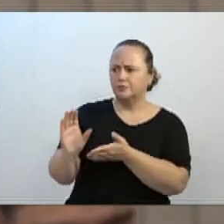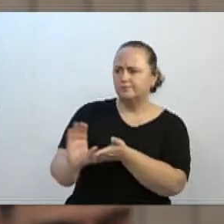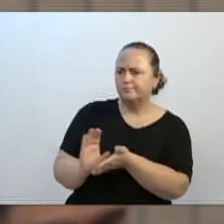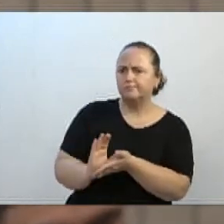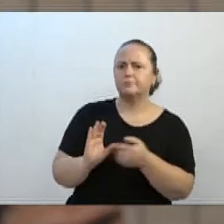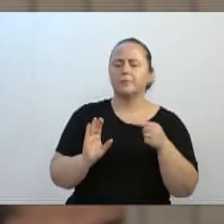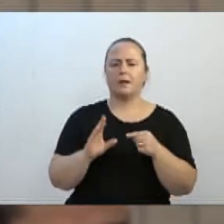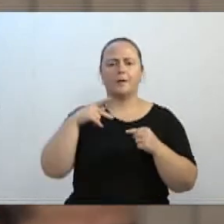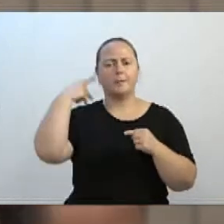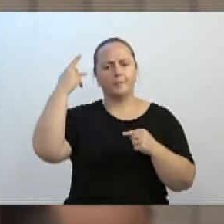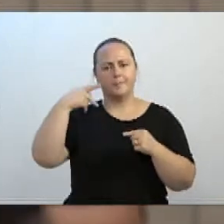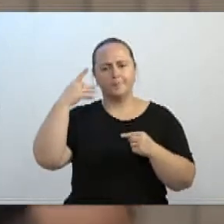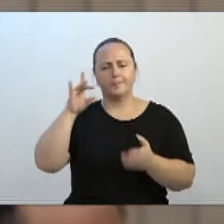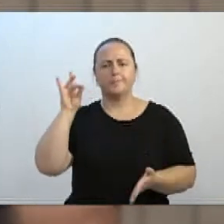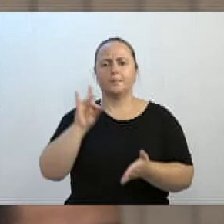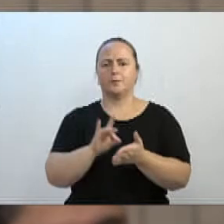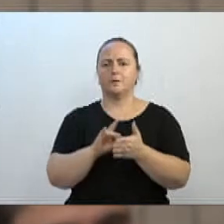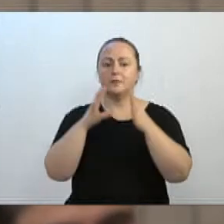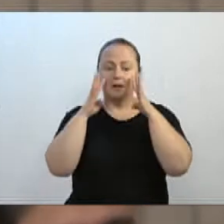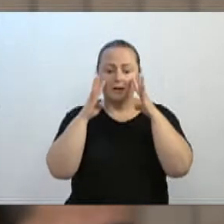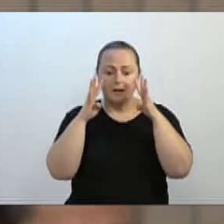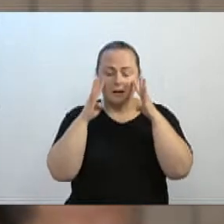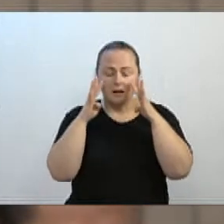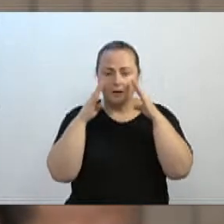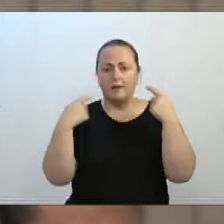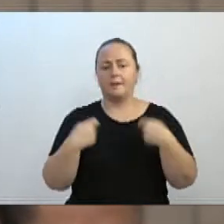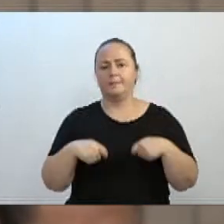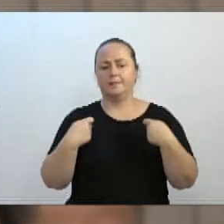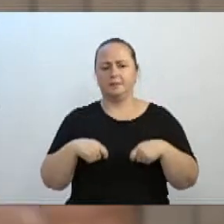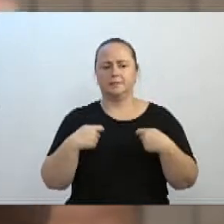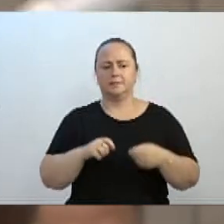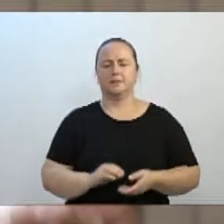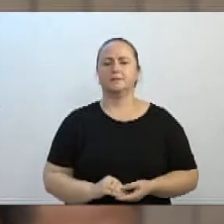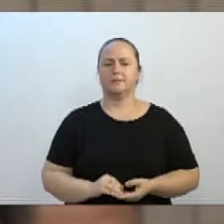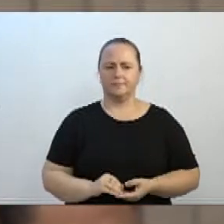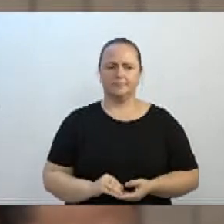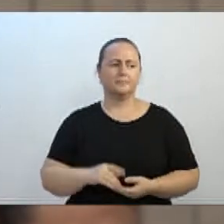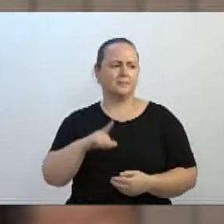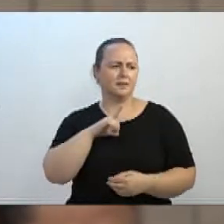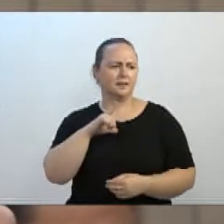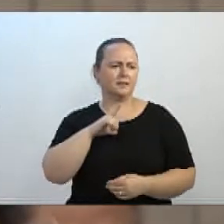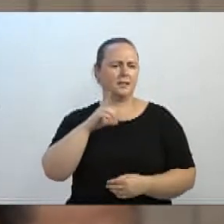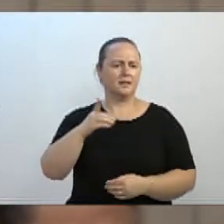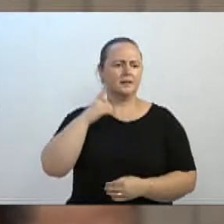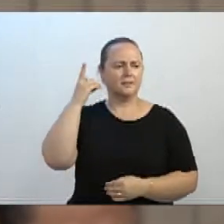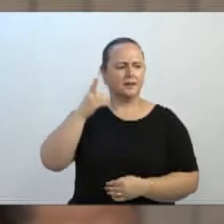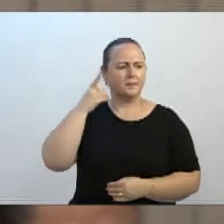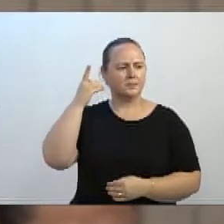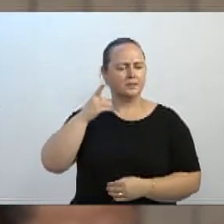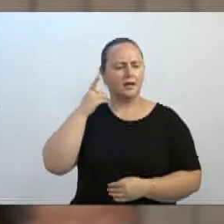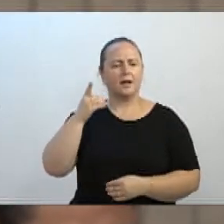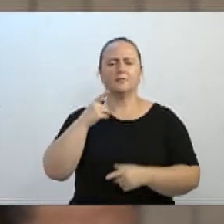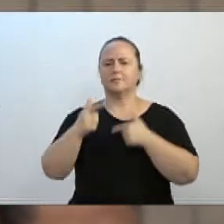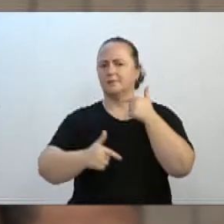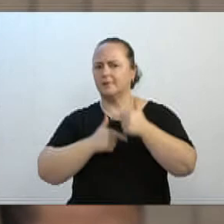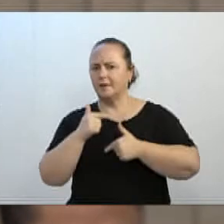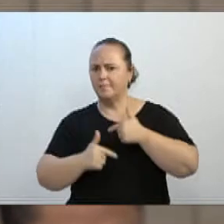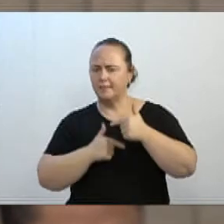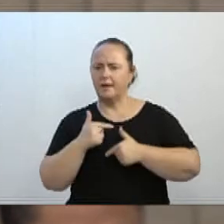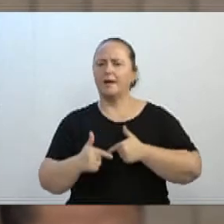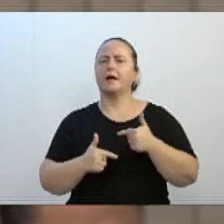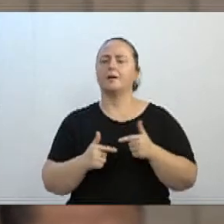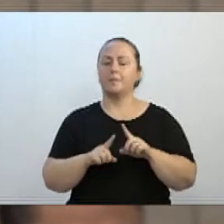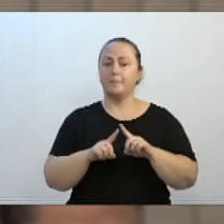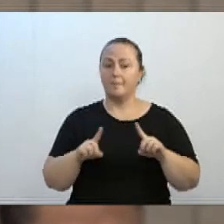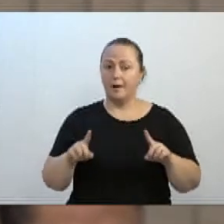real, precisa ser observado. Então fica o registro de que, apesar de termos o deputado Gilson lá, que vem fazendo um trabalho, Blumenau precisa sim